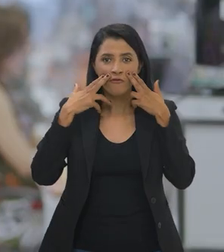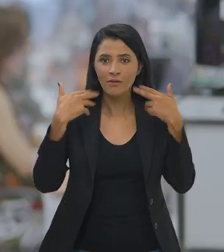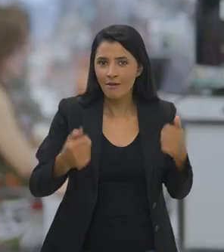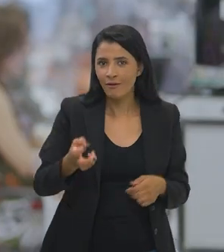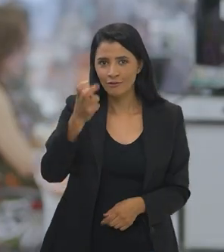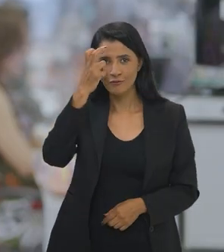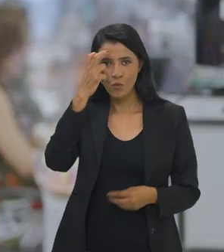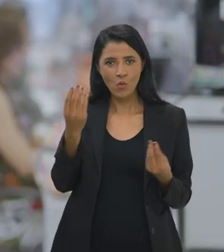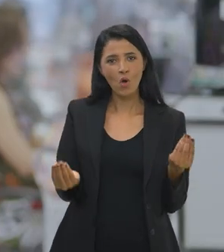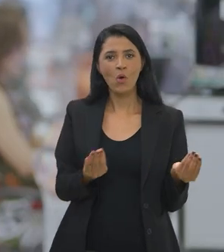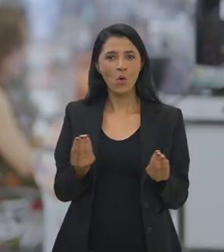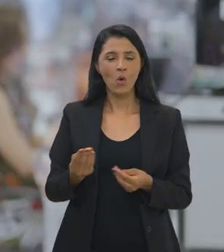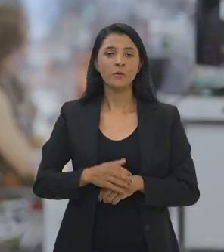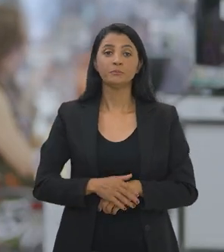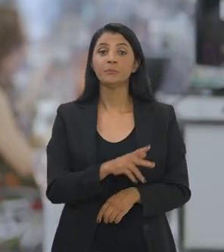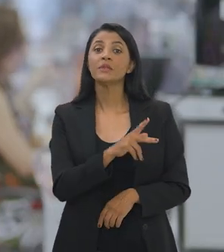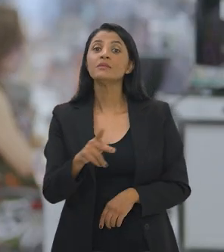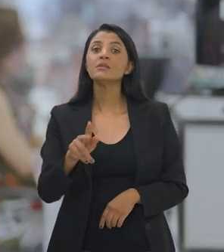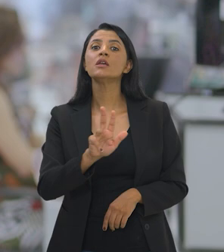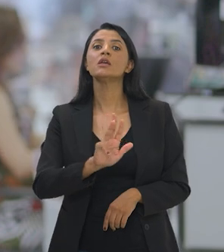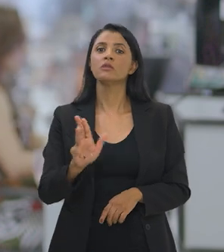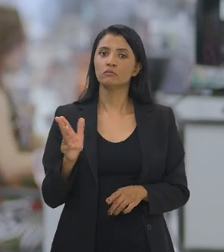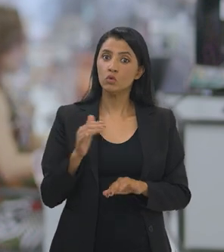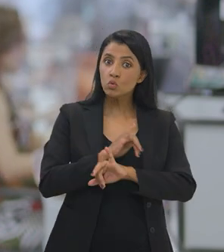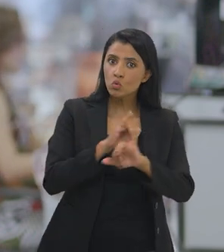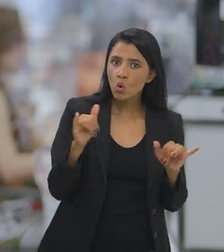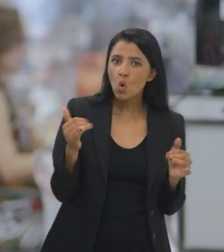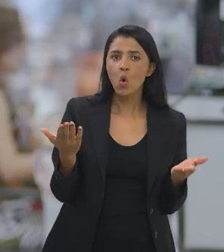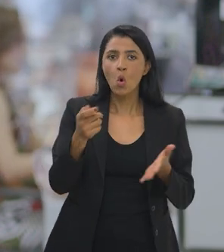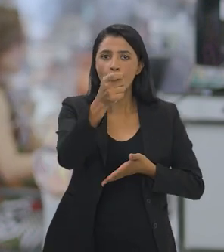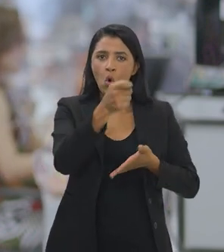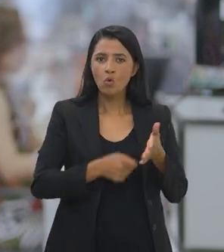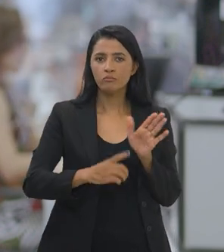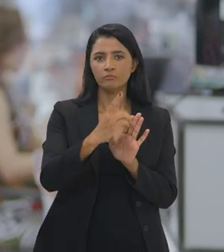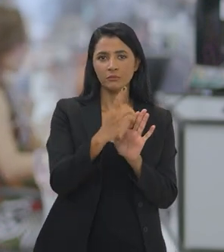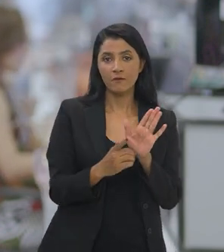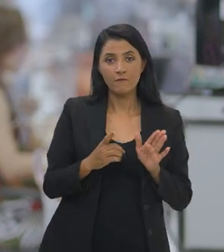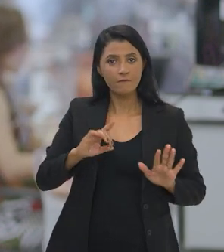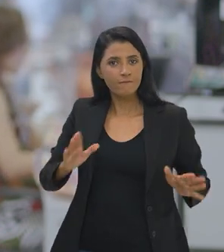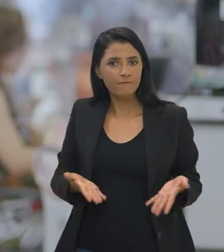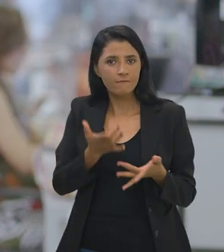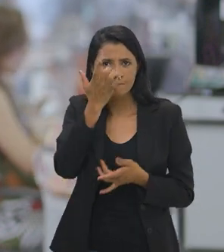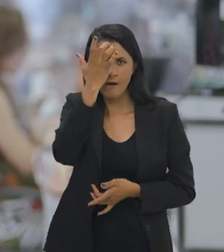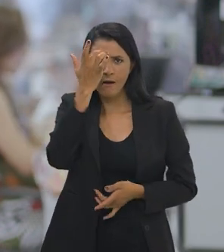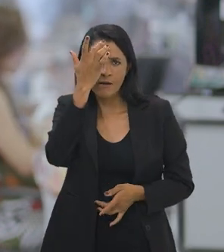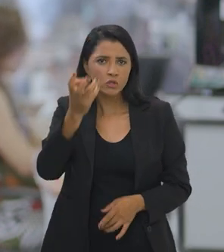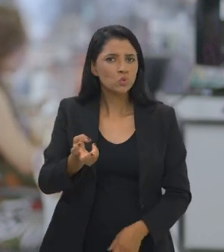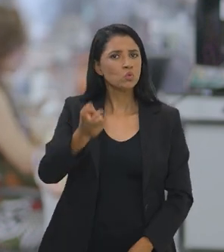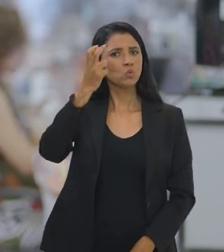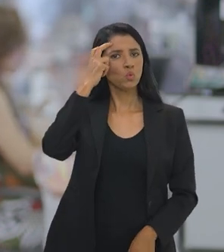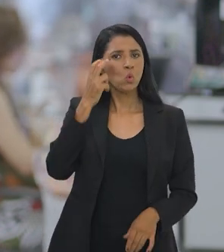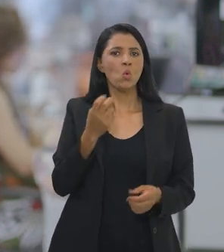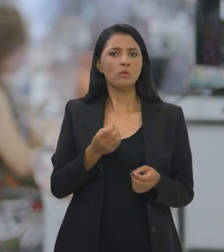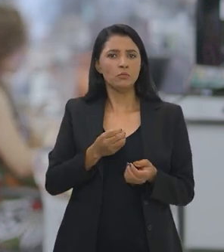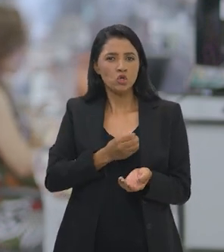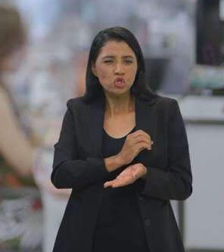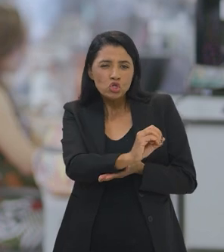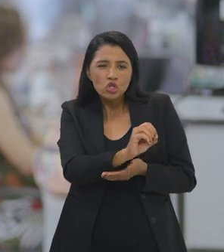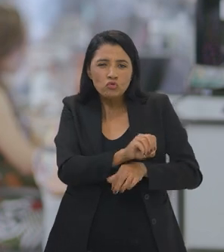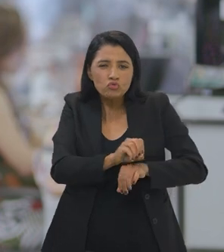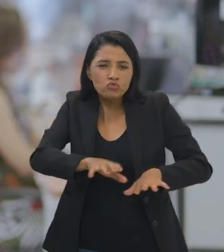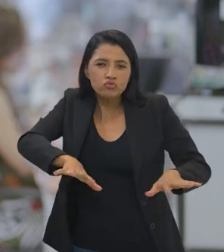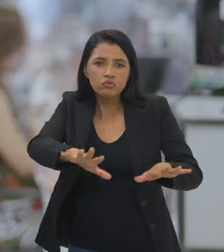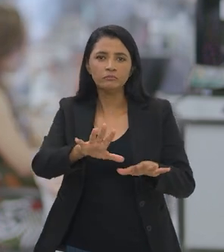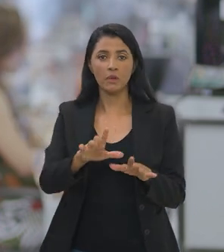Novo fôlego para a cultura. O presidente Lula anunciou ontem um decreto que facilita o fomento à cultura, descentraliza